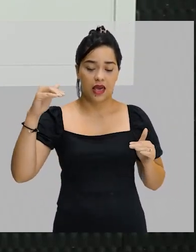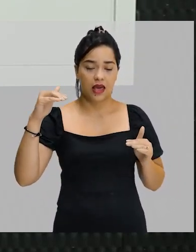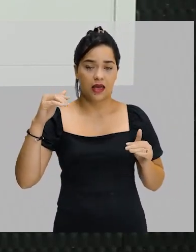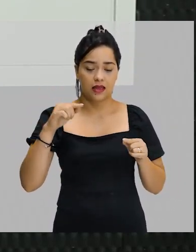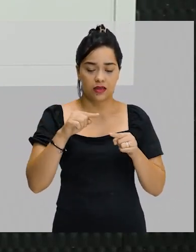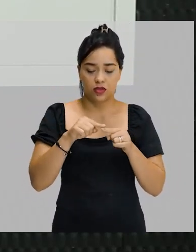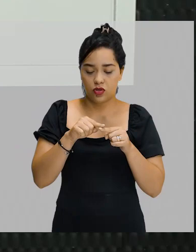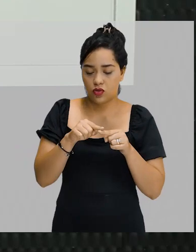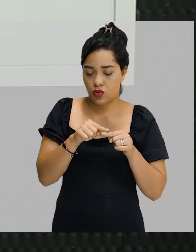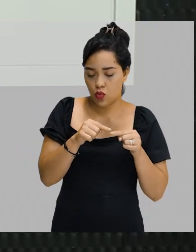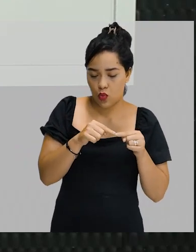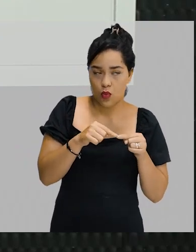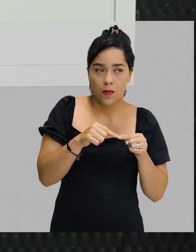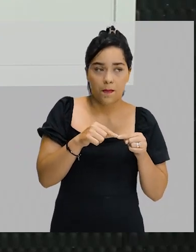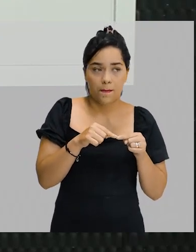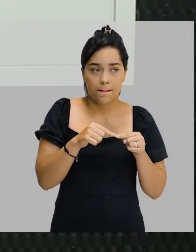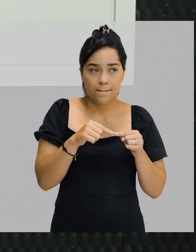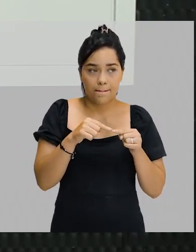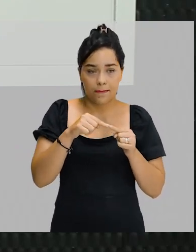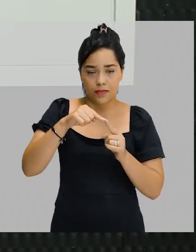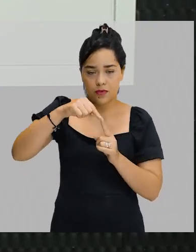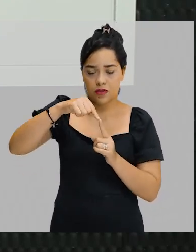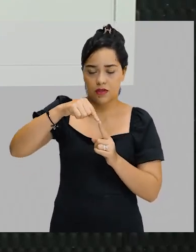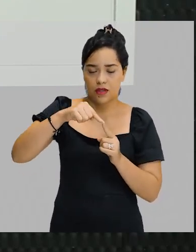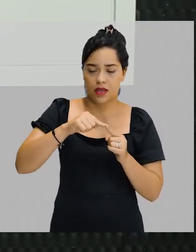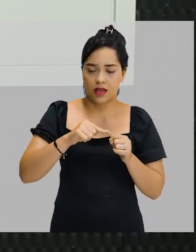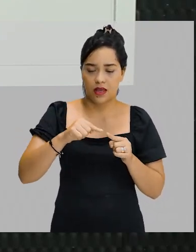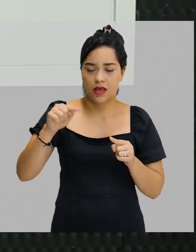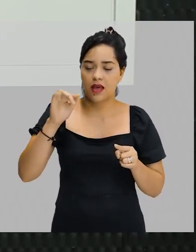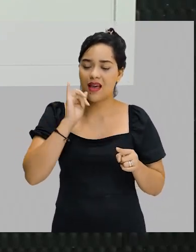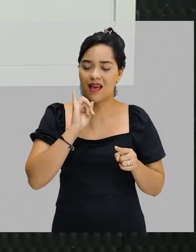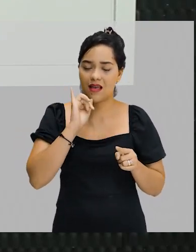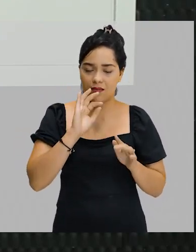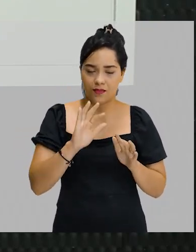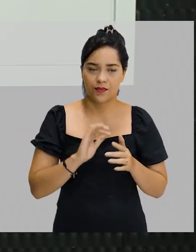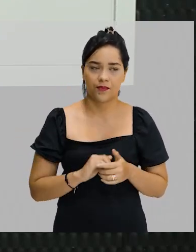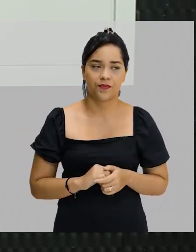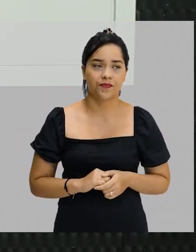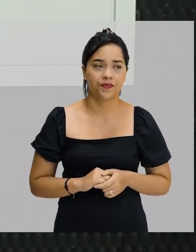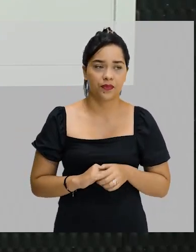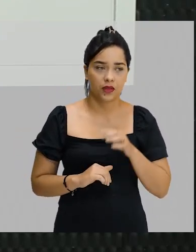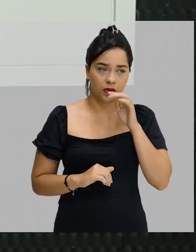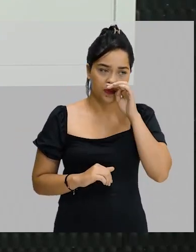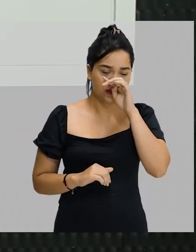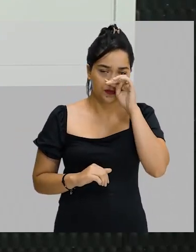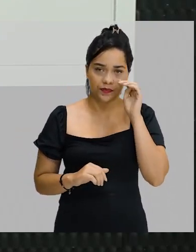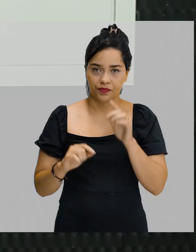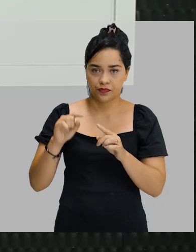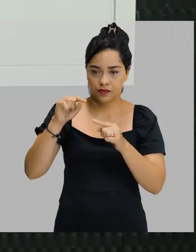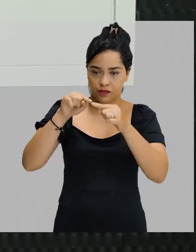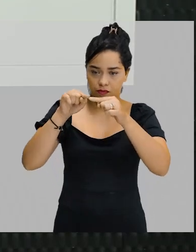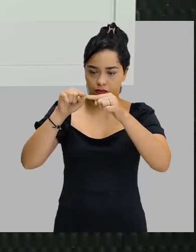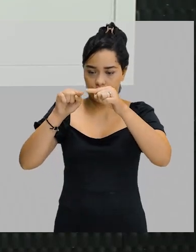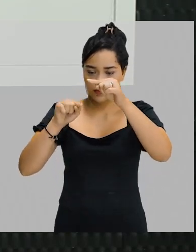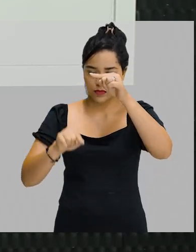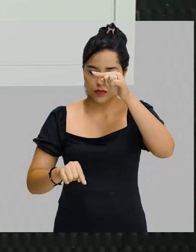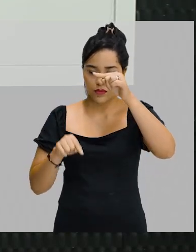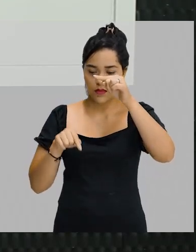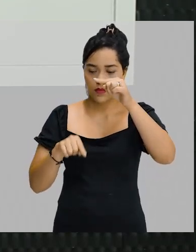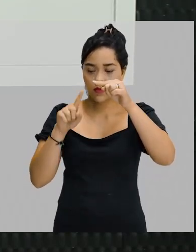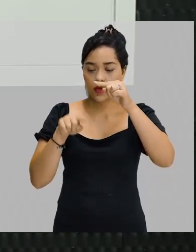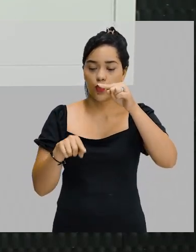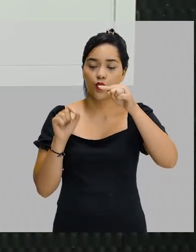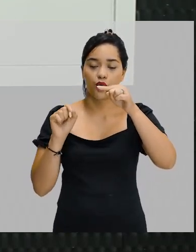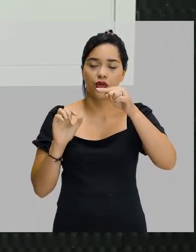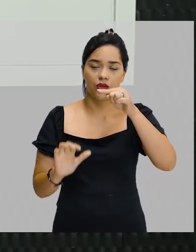de um ponto ao outro. Ok? Então vamos supor que ela esteja aqui, ó, neste ponto. Pronto, aqui é a elongação máxima. O que é